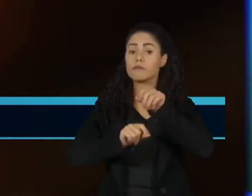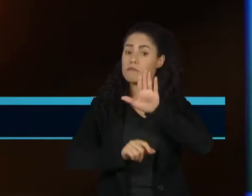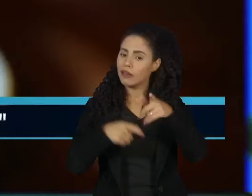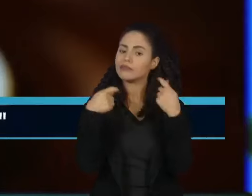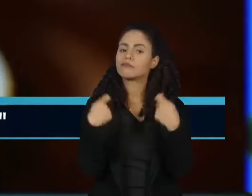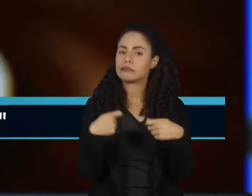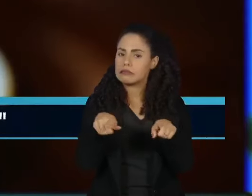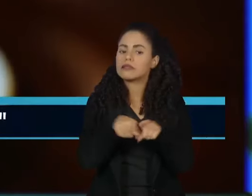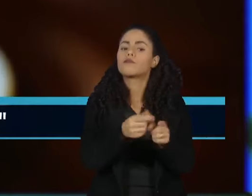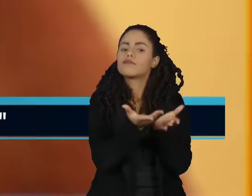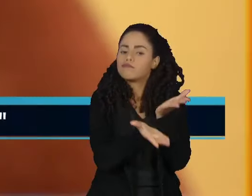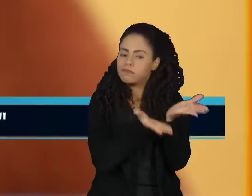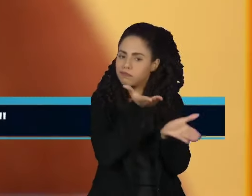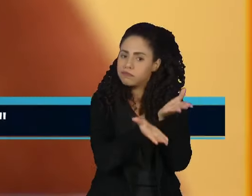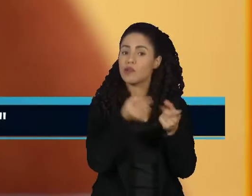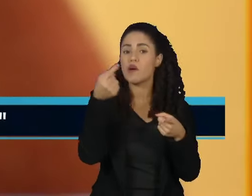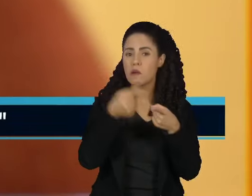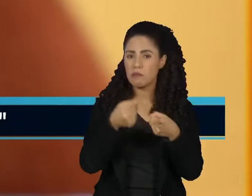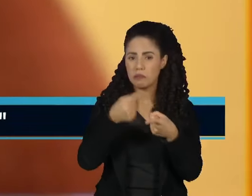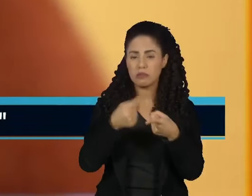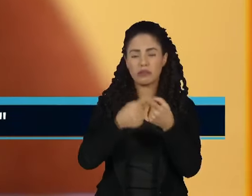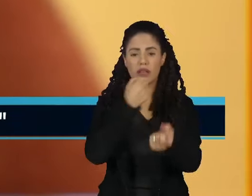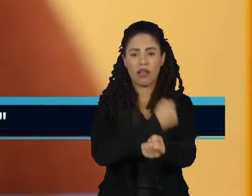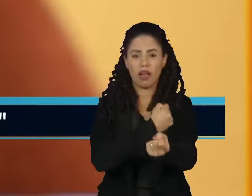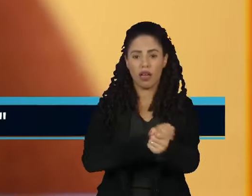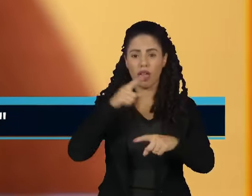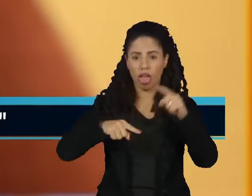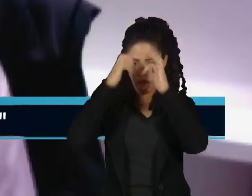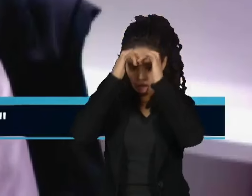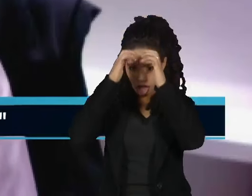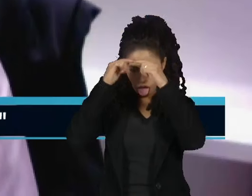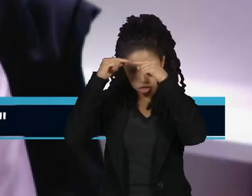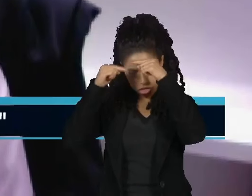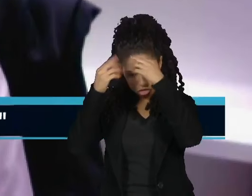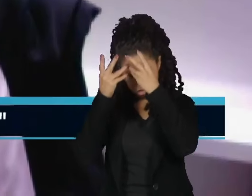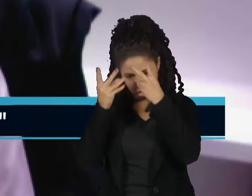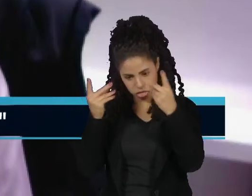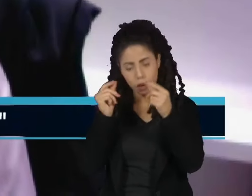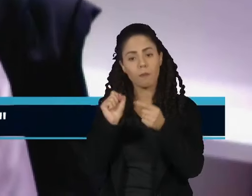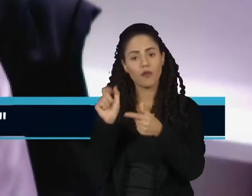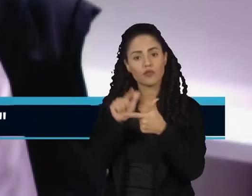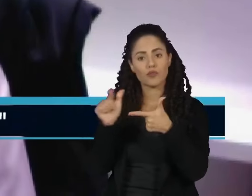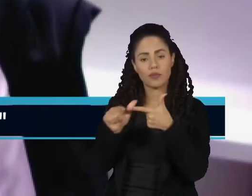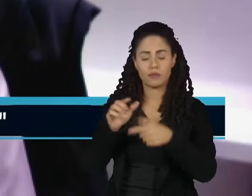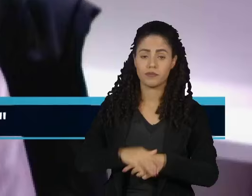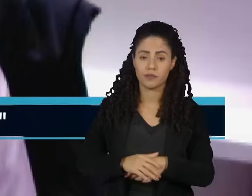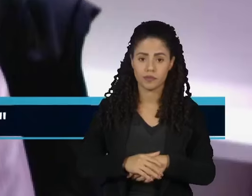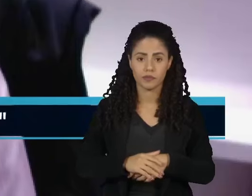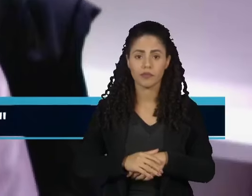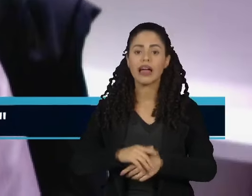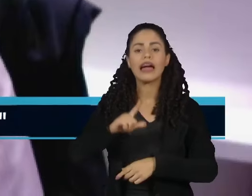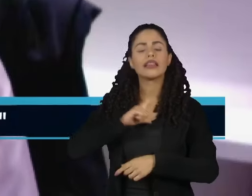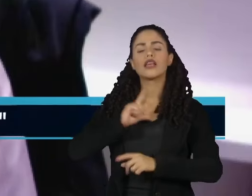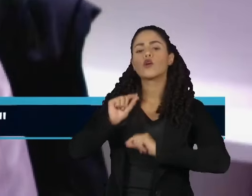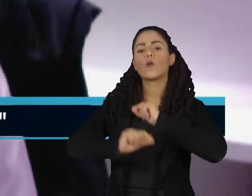precisa ser tratada porque causa desequilíbrio no cérebro. Tem um sistema que a gente chama de sistema de